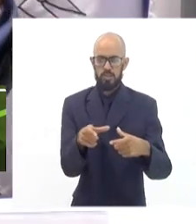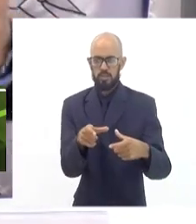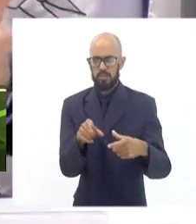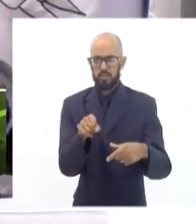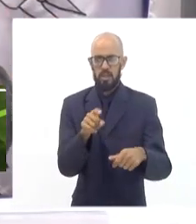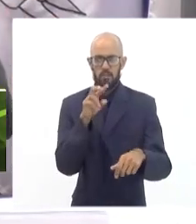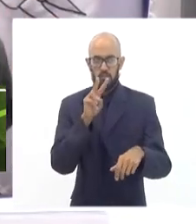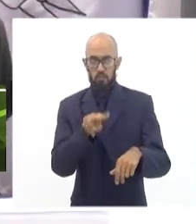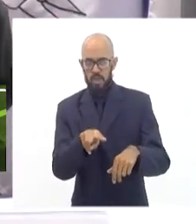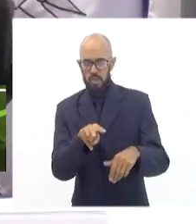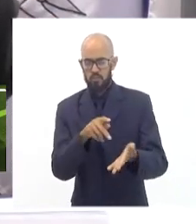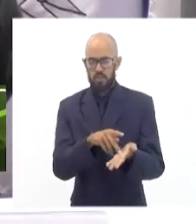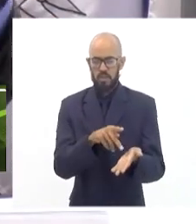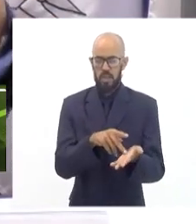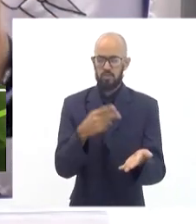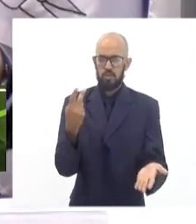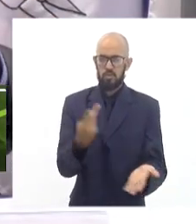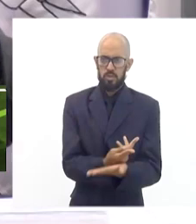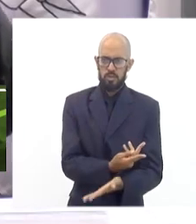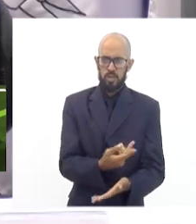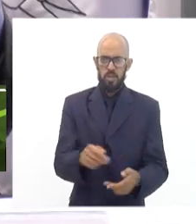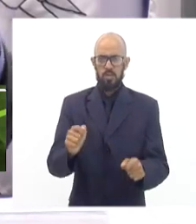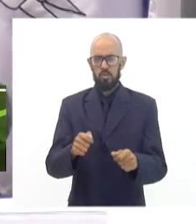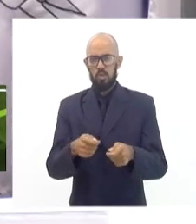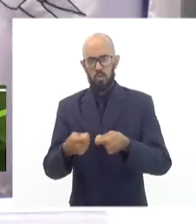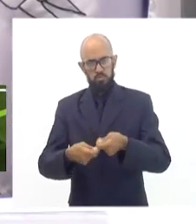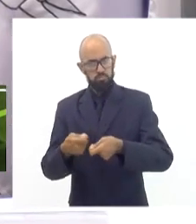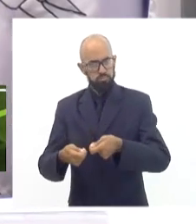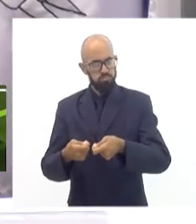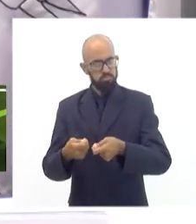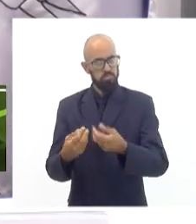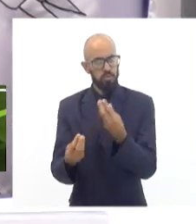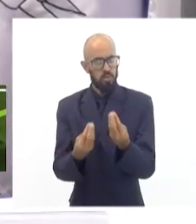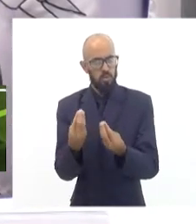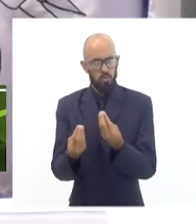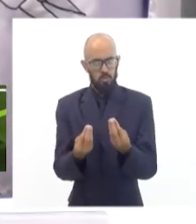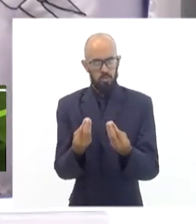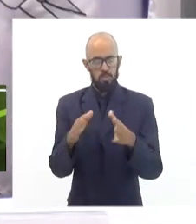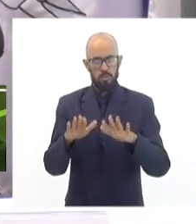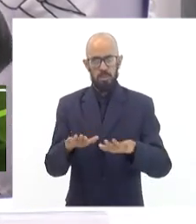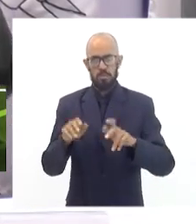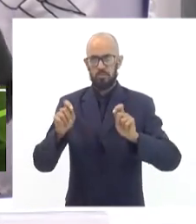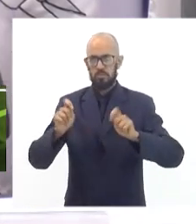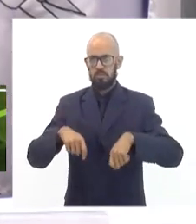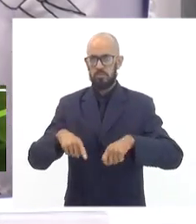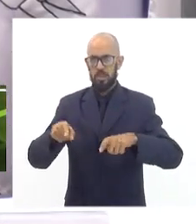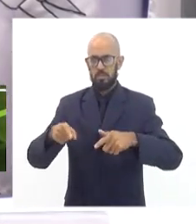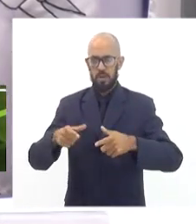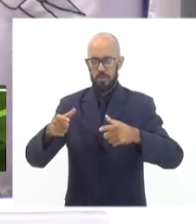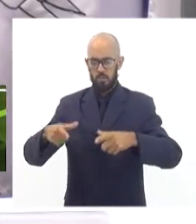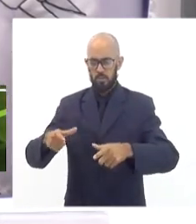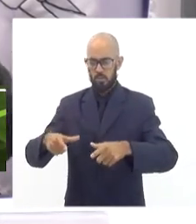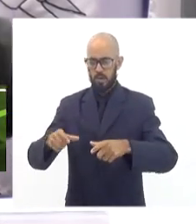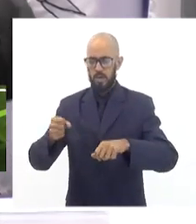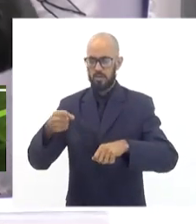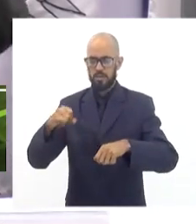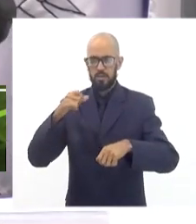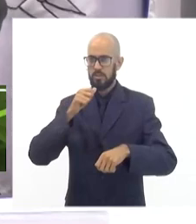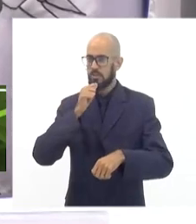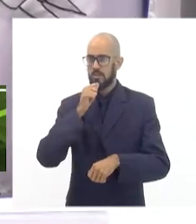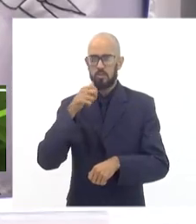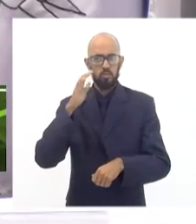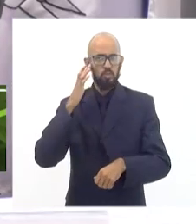rede fábrica que tá acontecendo como tal controle e disseram Mas a gente não pode ir para o local sem antes e